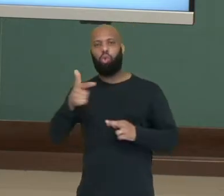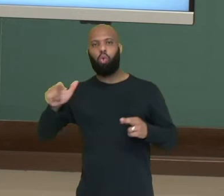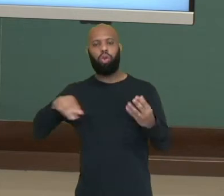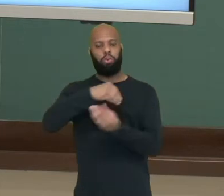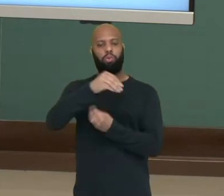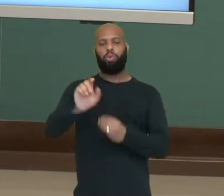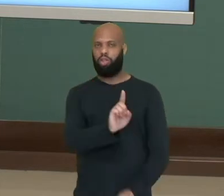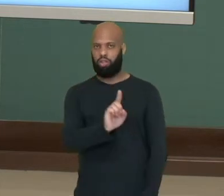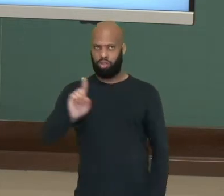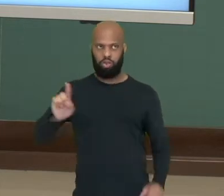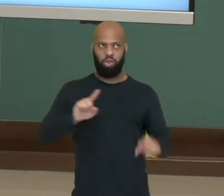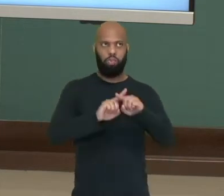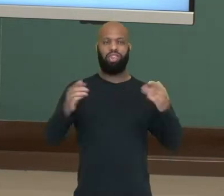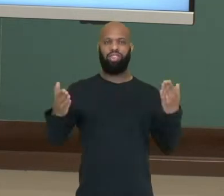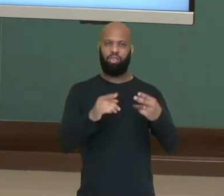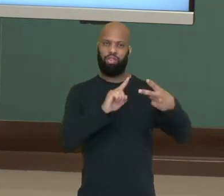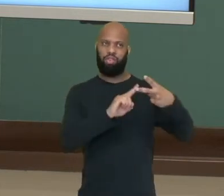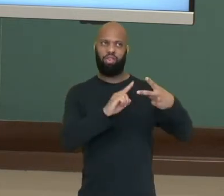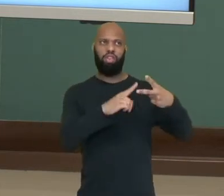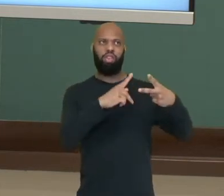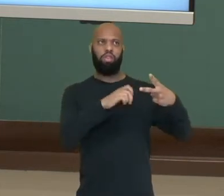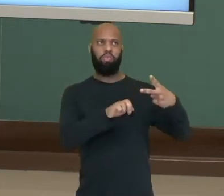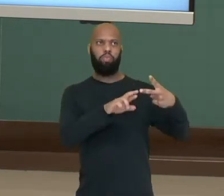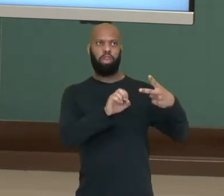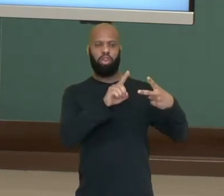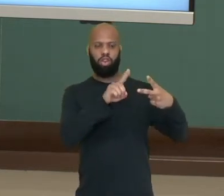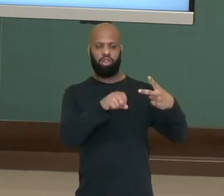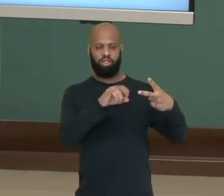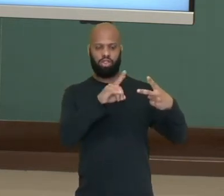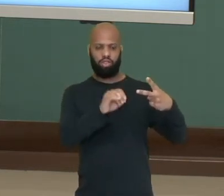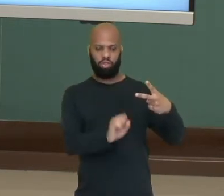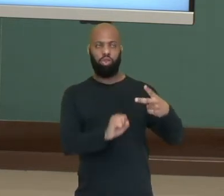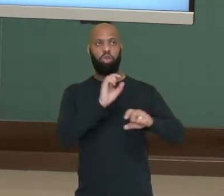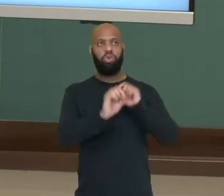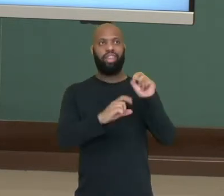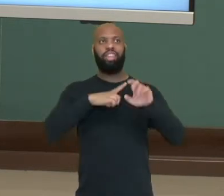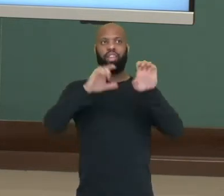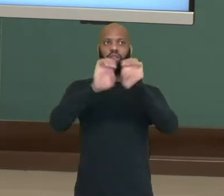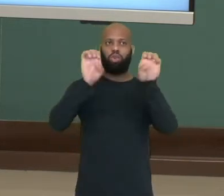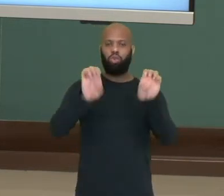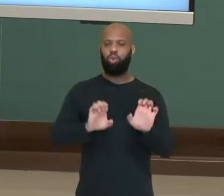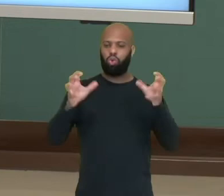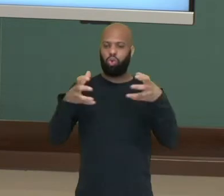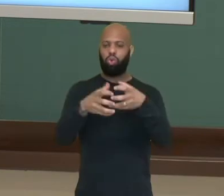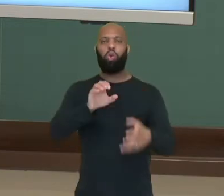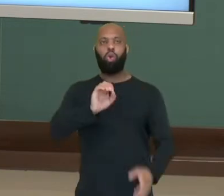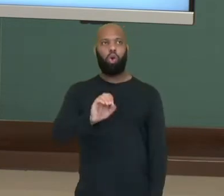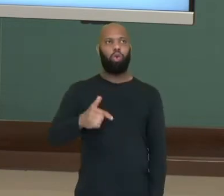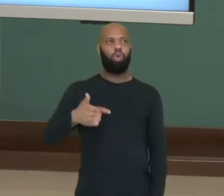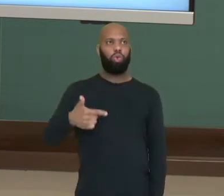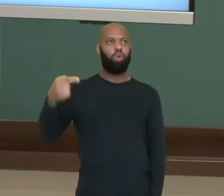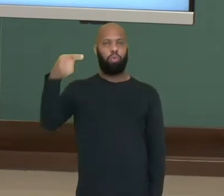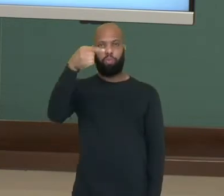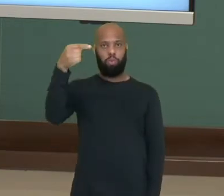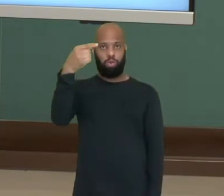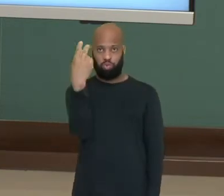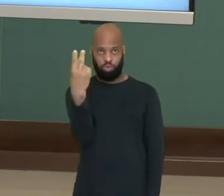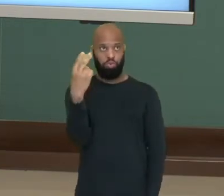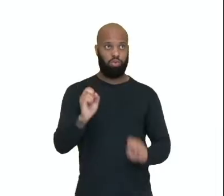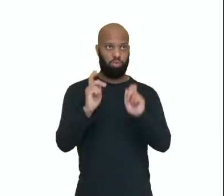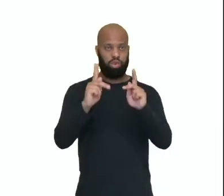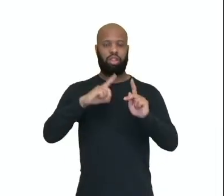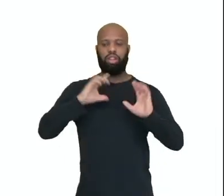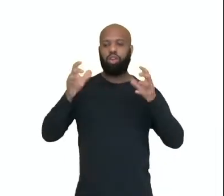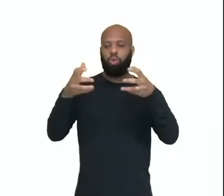substâncias. Já os peróxidos são óxidos que apresentam em sua estrutura o grupo O2 menos 2.